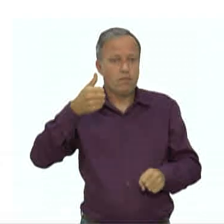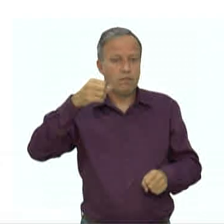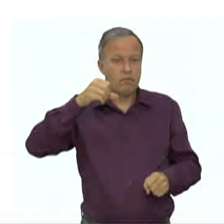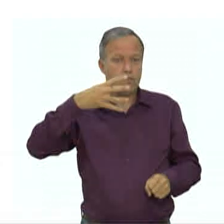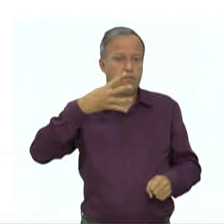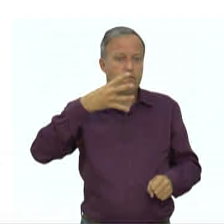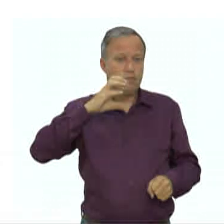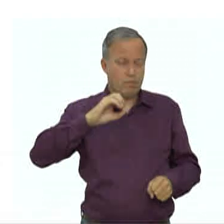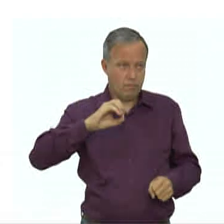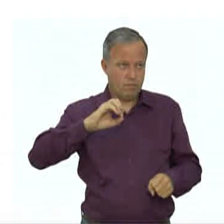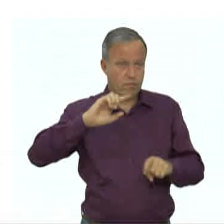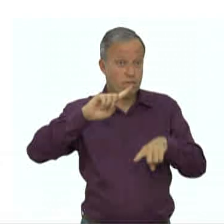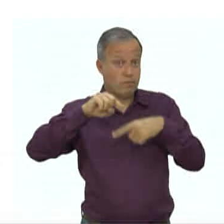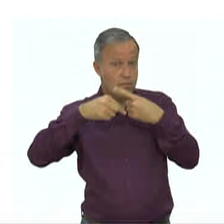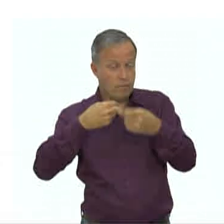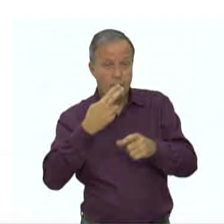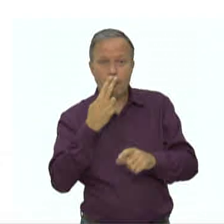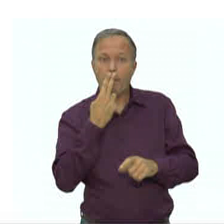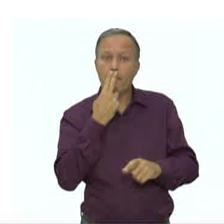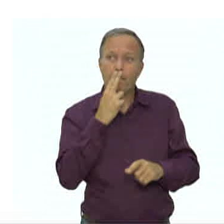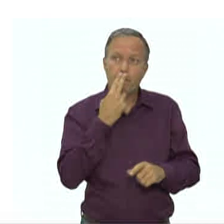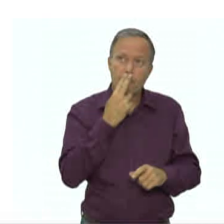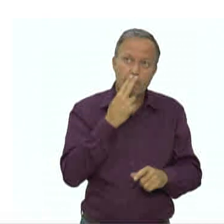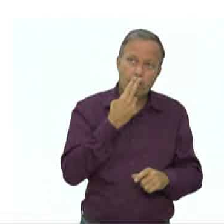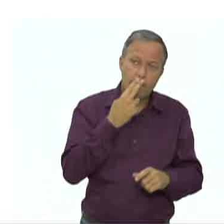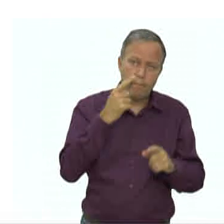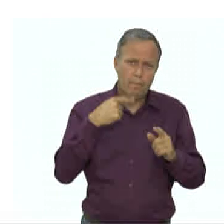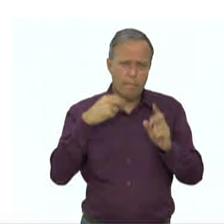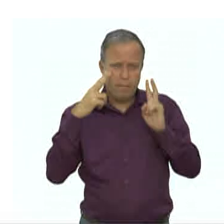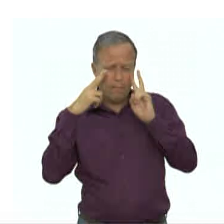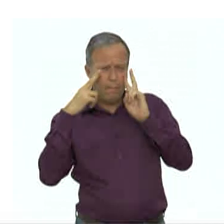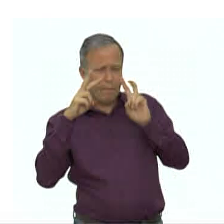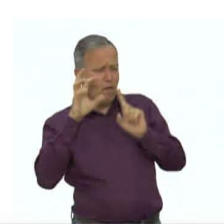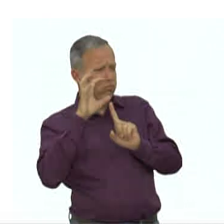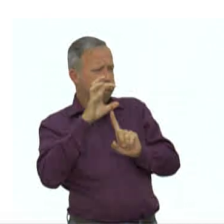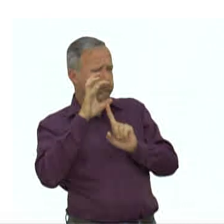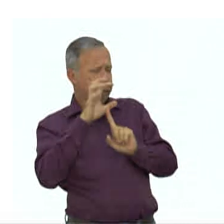Hitler devoraba media Europa y el mundo